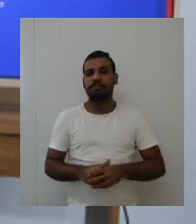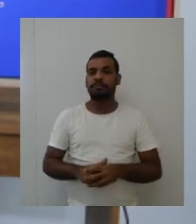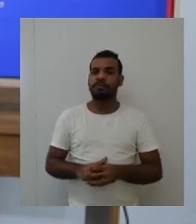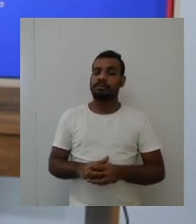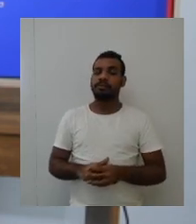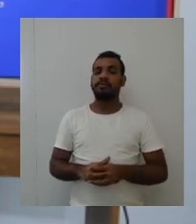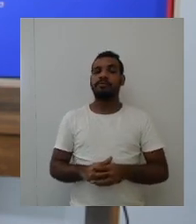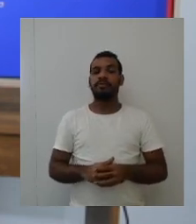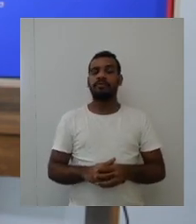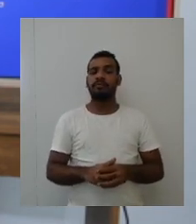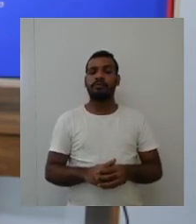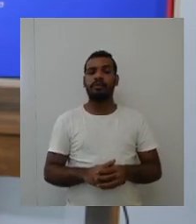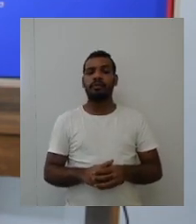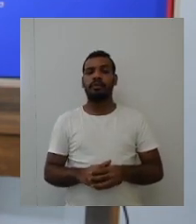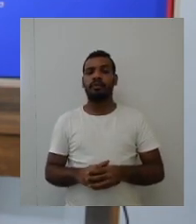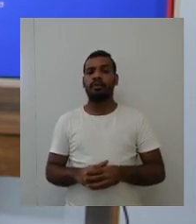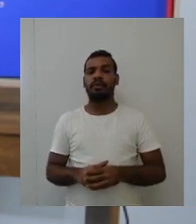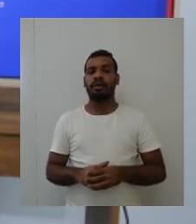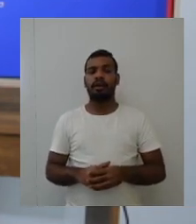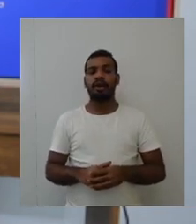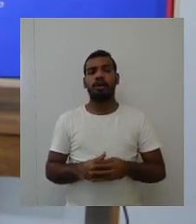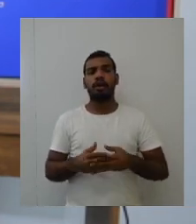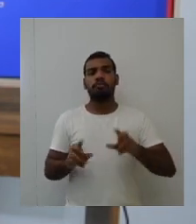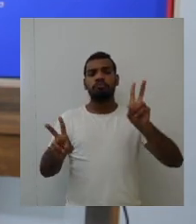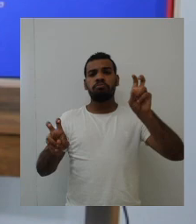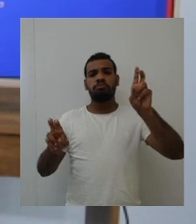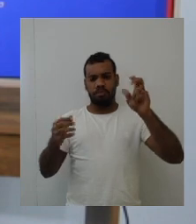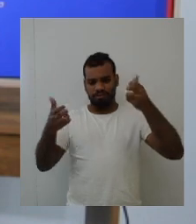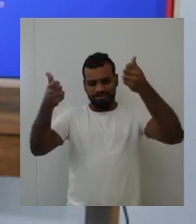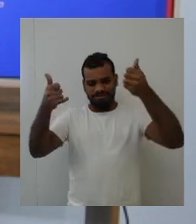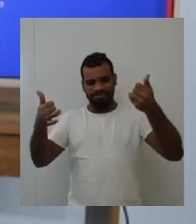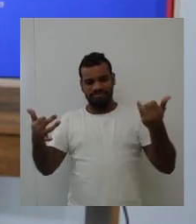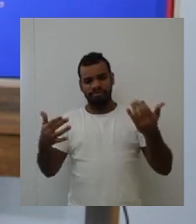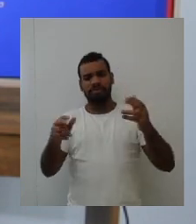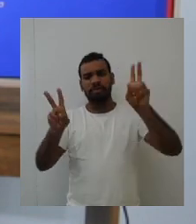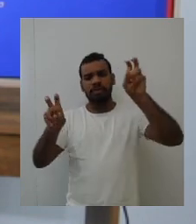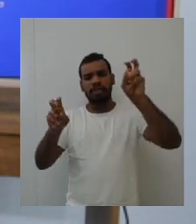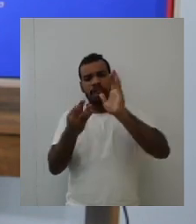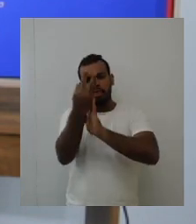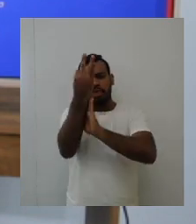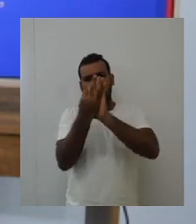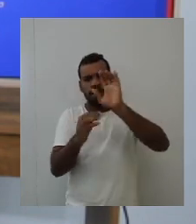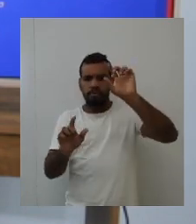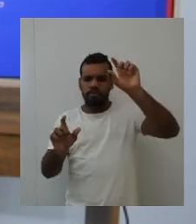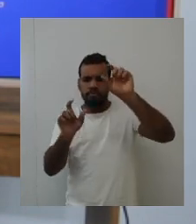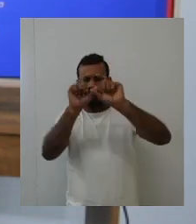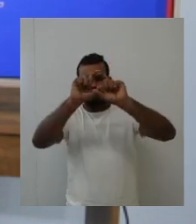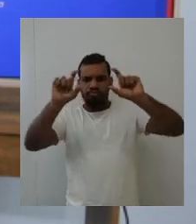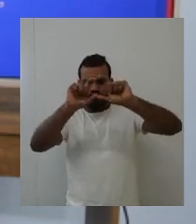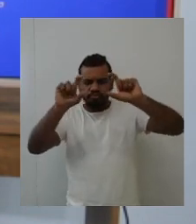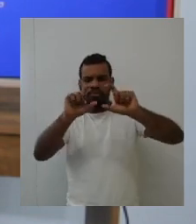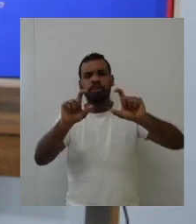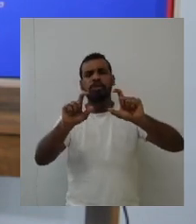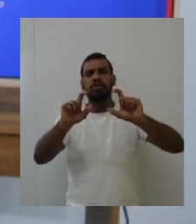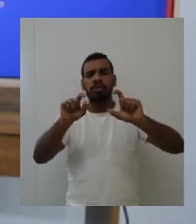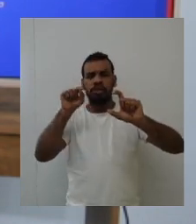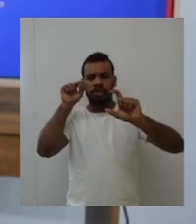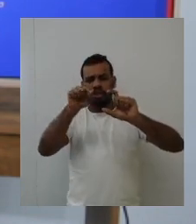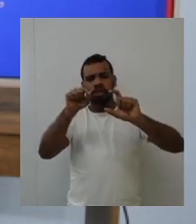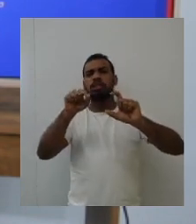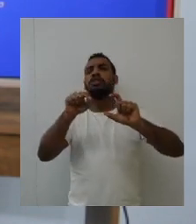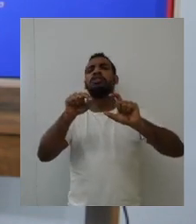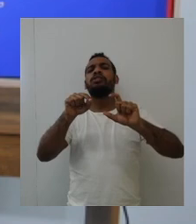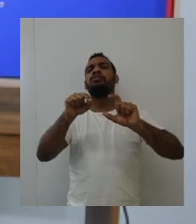que é que essa citação, o que é que esse texto, né, esse trecho, na verdade, de Carolina de